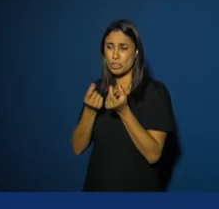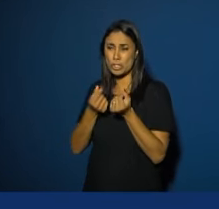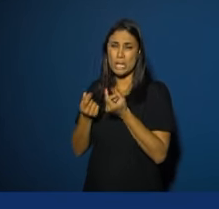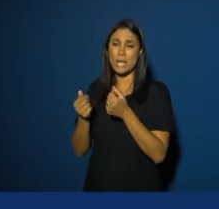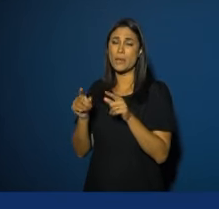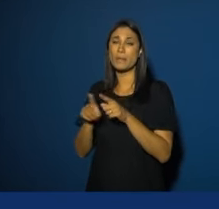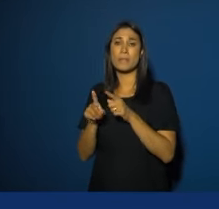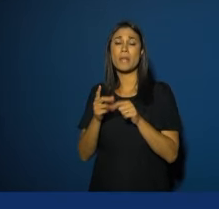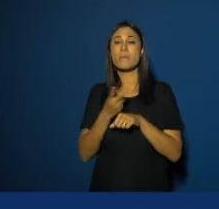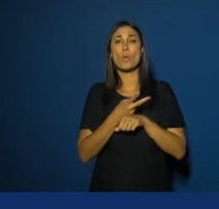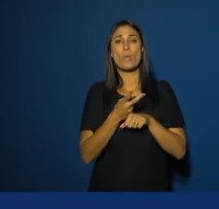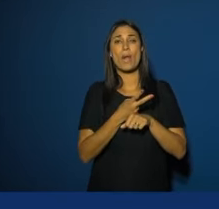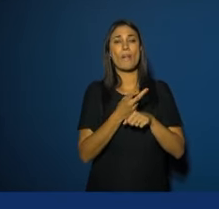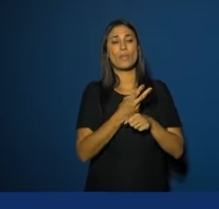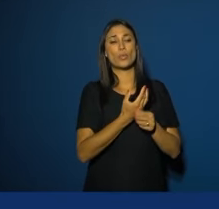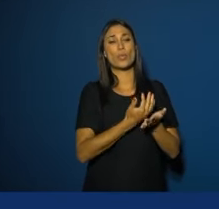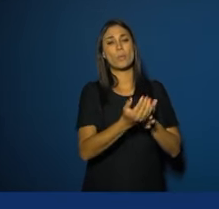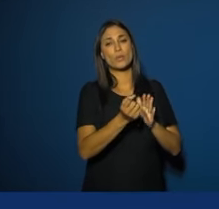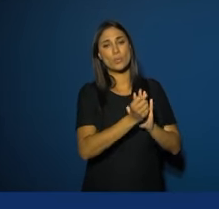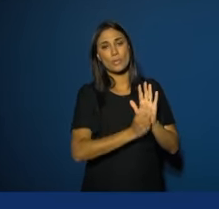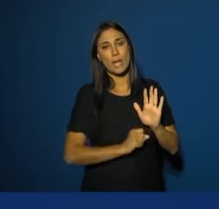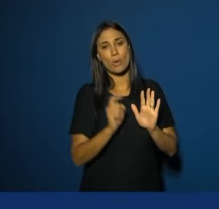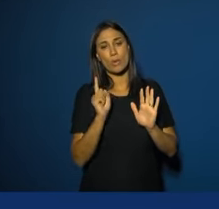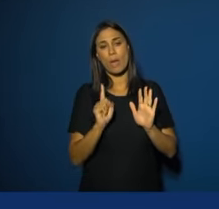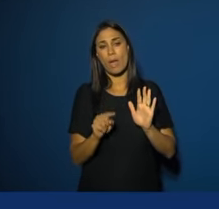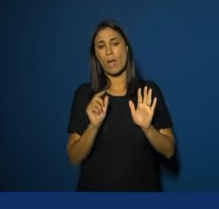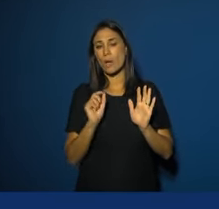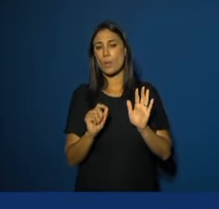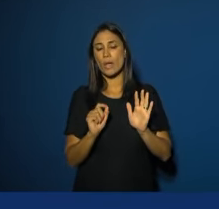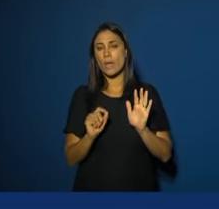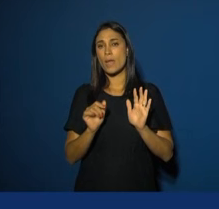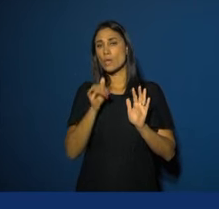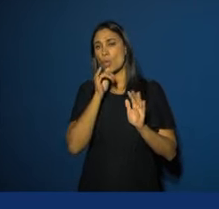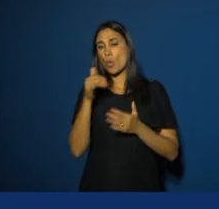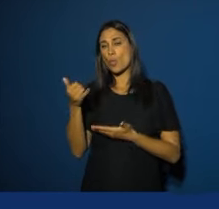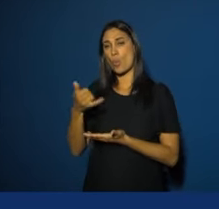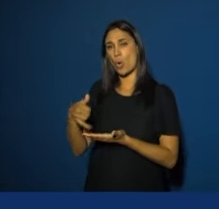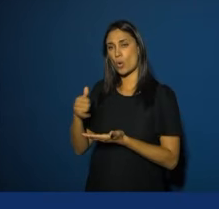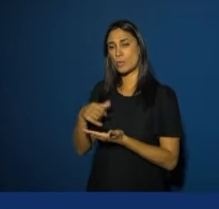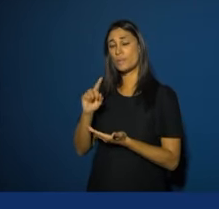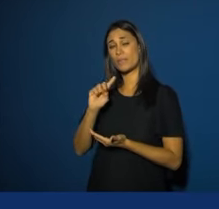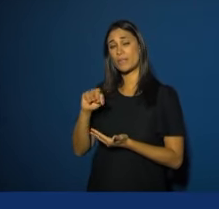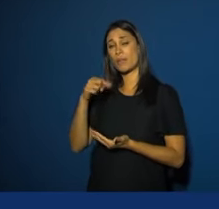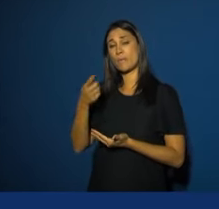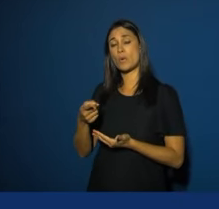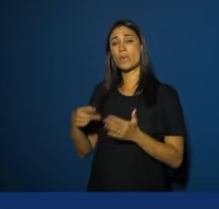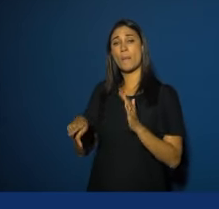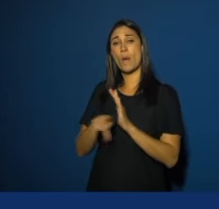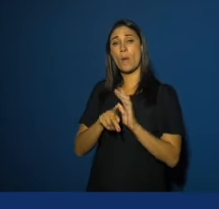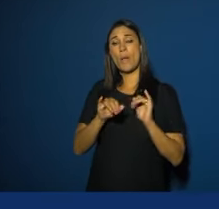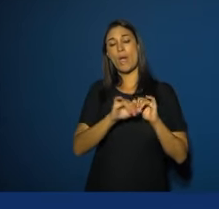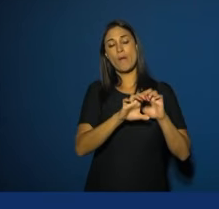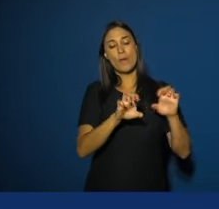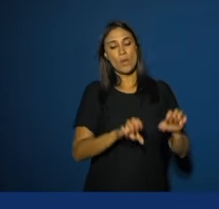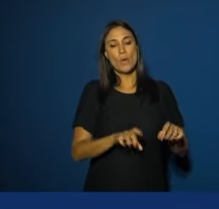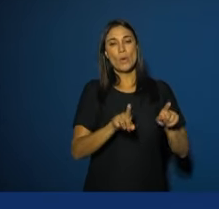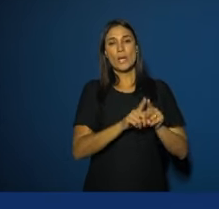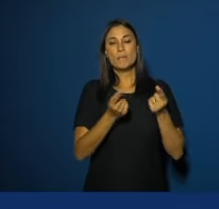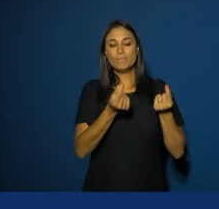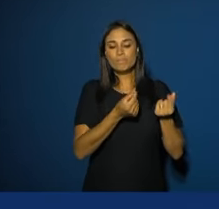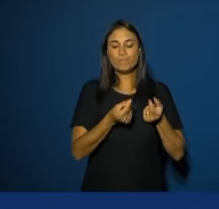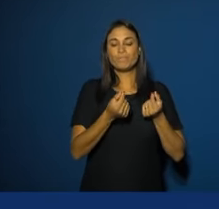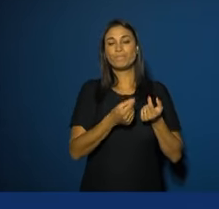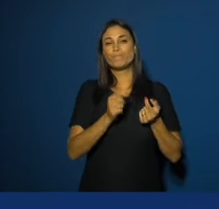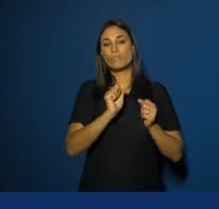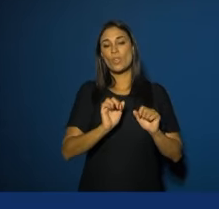até início desse século era só o óleo. Depois, a própria infraestrutura de monetização